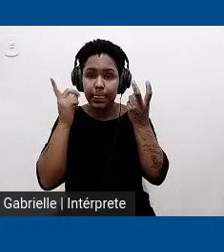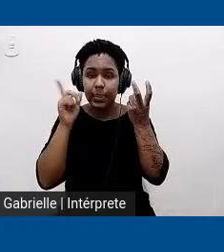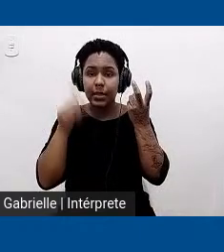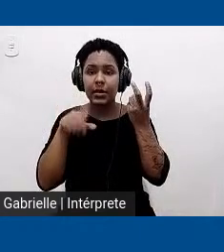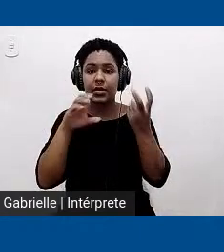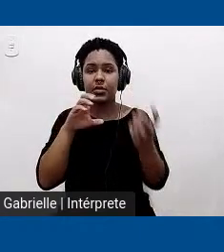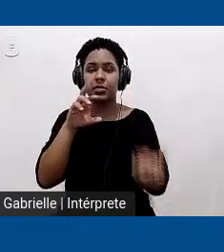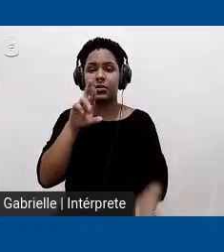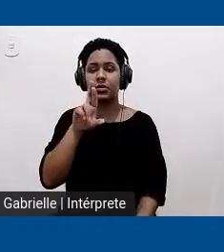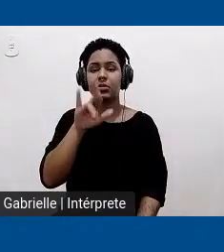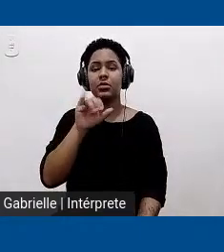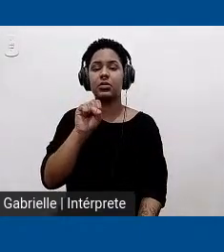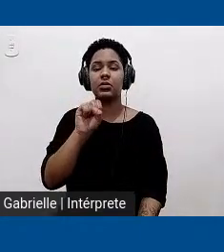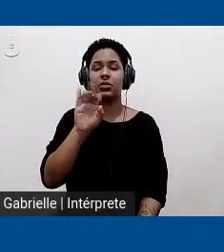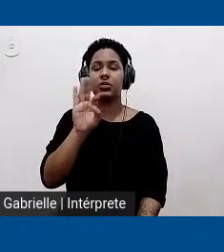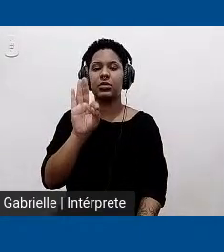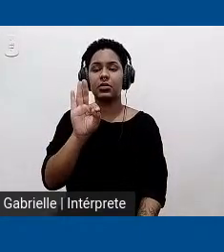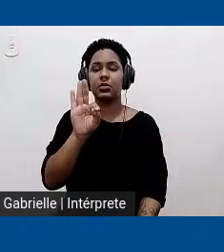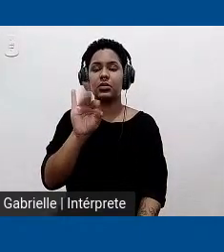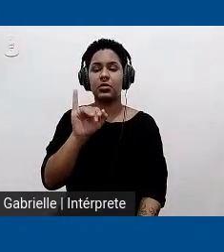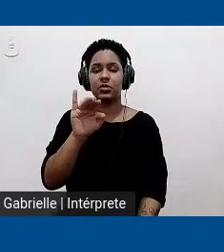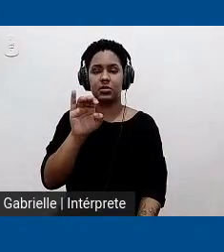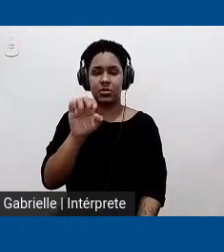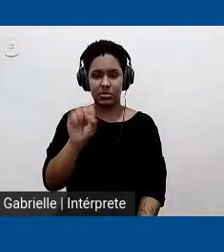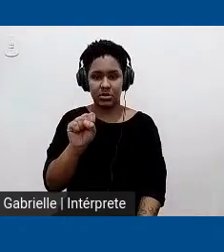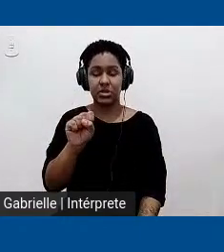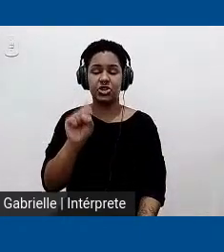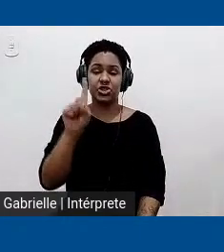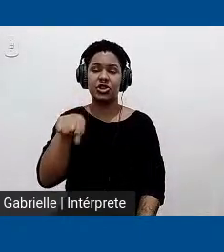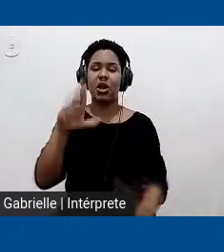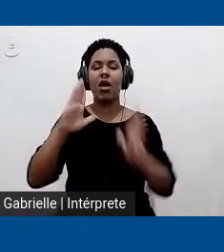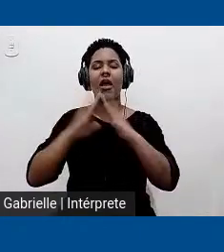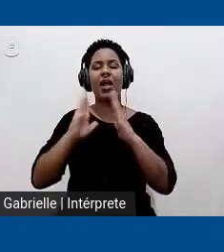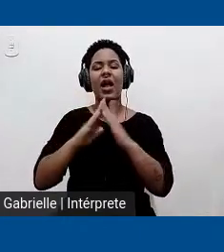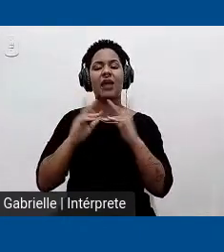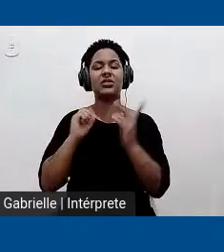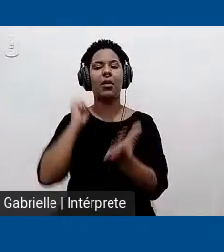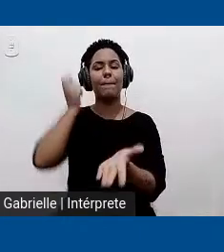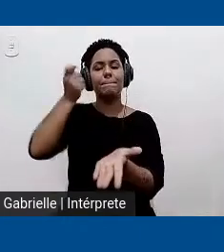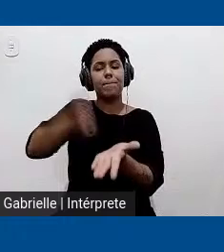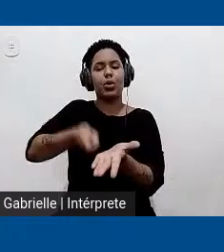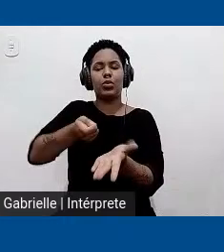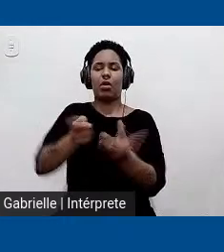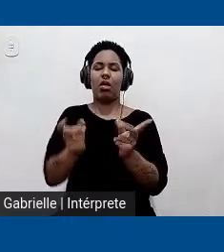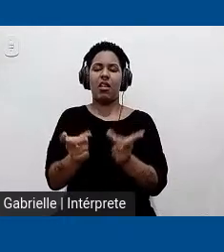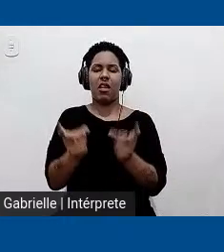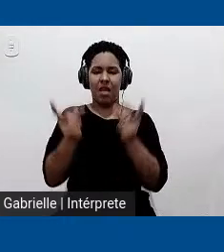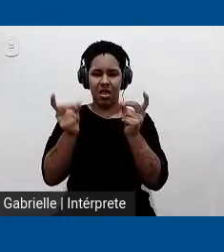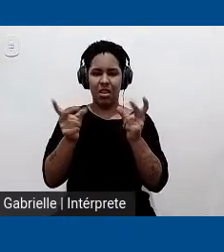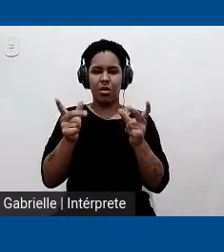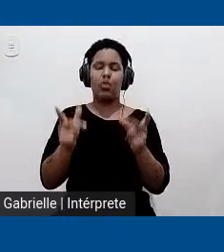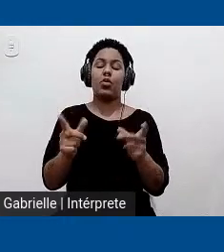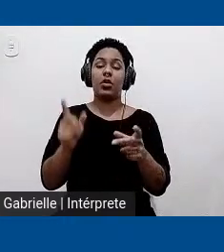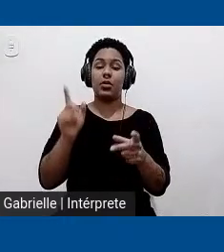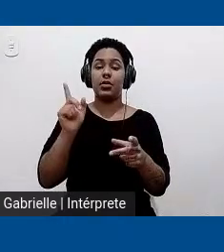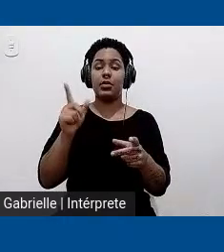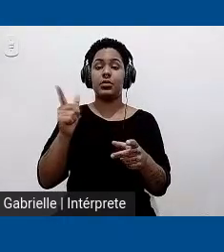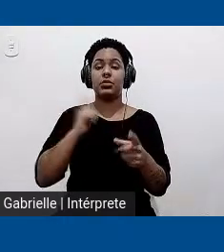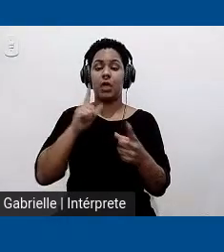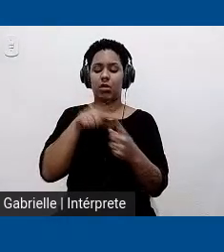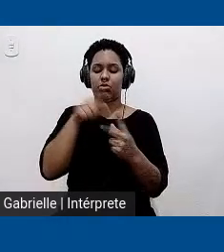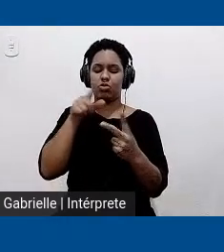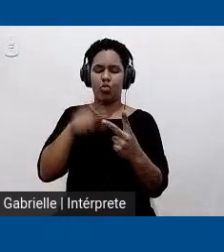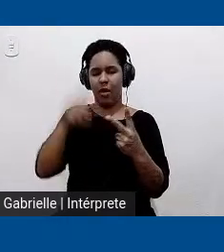né, a famosa casa de leilões, né, das duas mais famosas, tem a Sotheby's e a Christie's, né? A Christie's